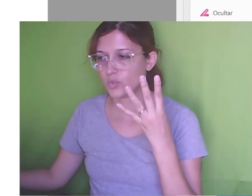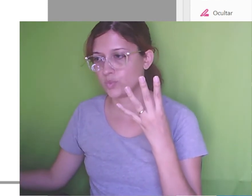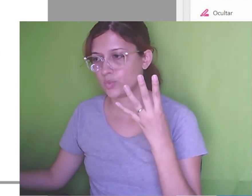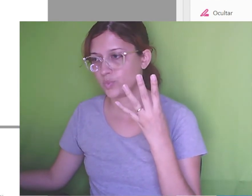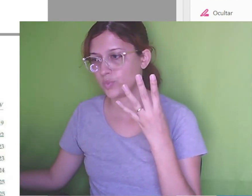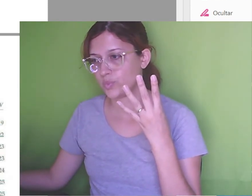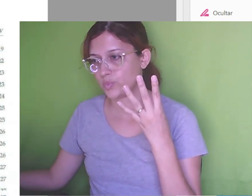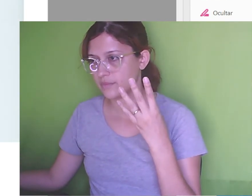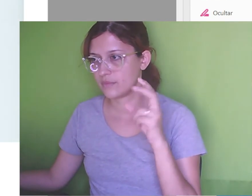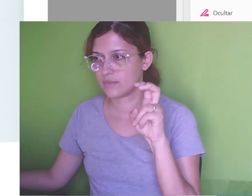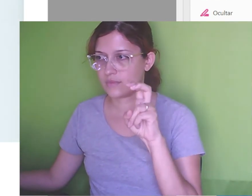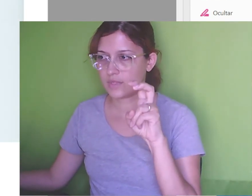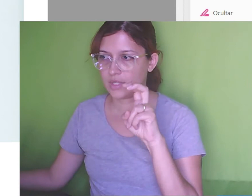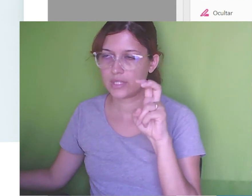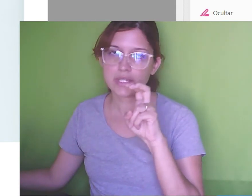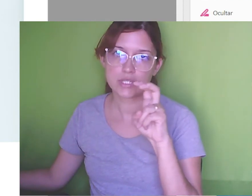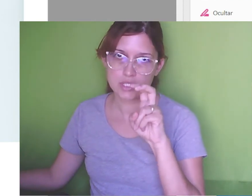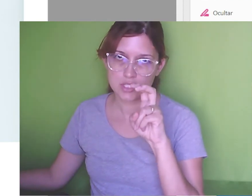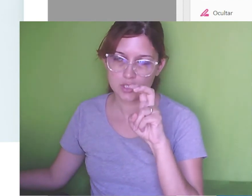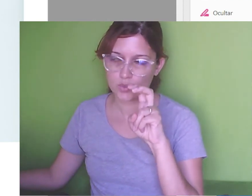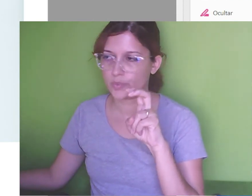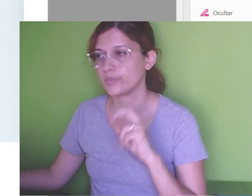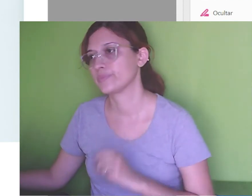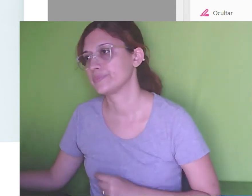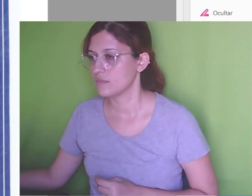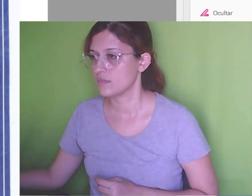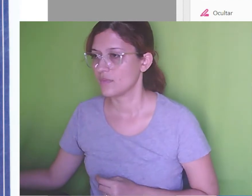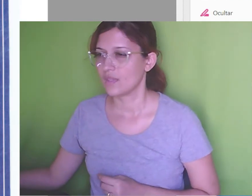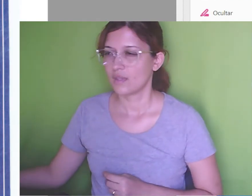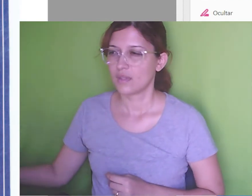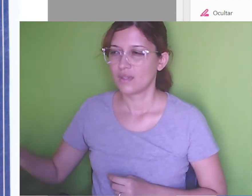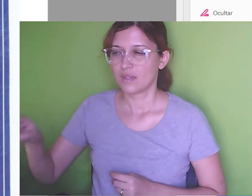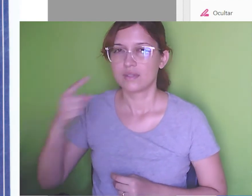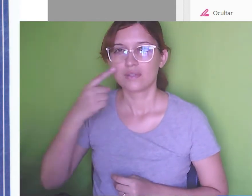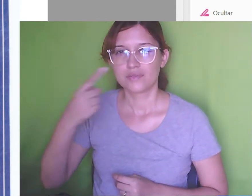capítulo 4 e capítulo 5.